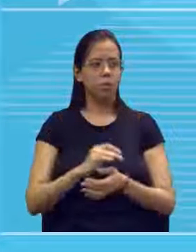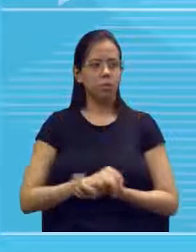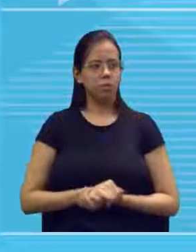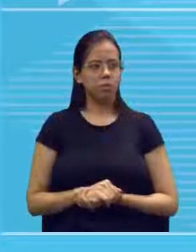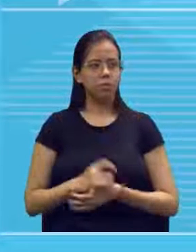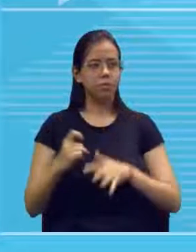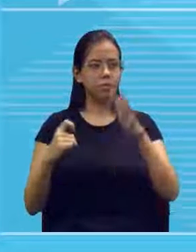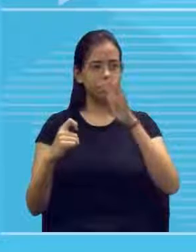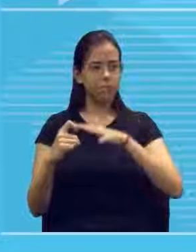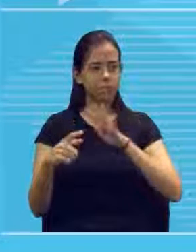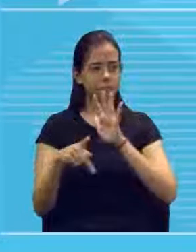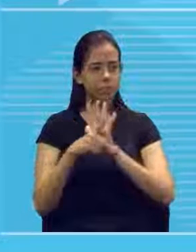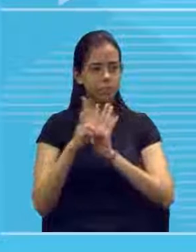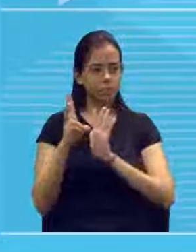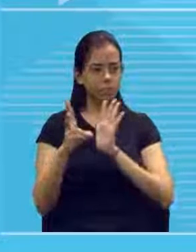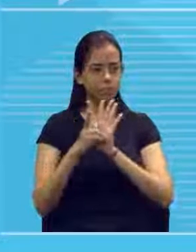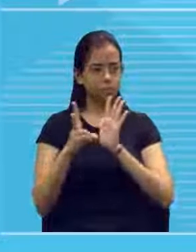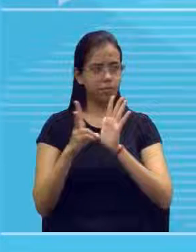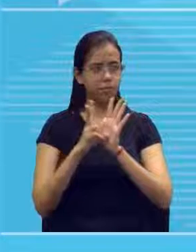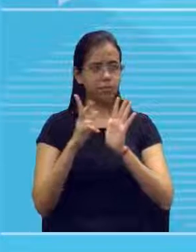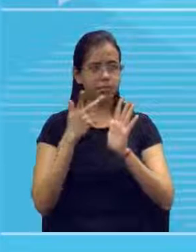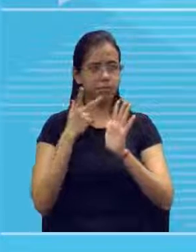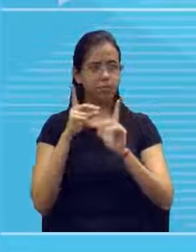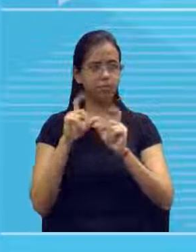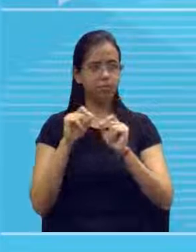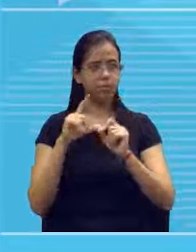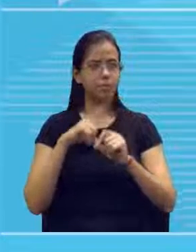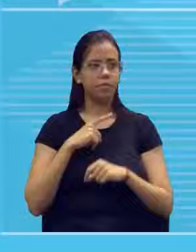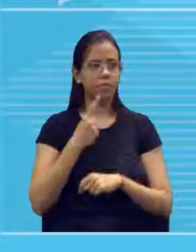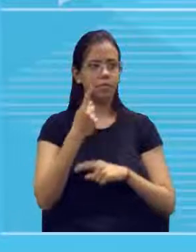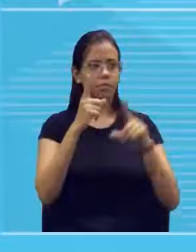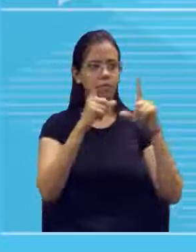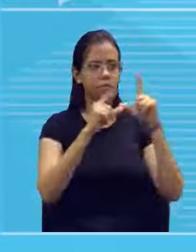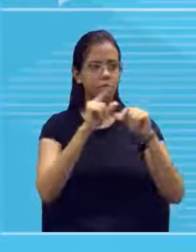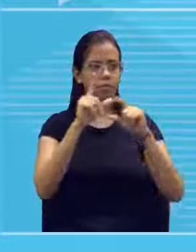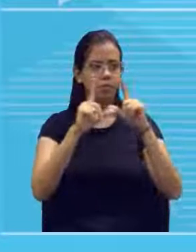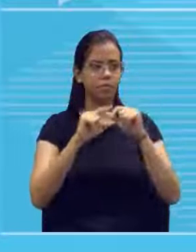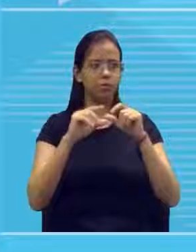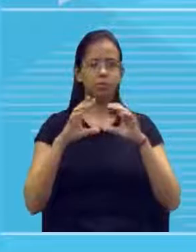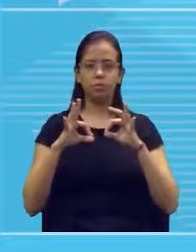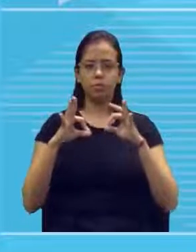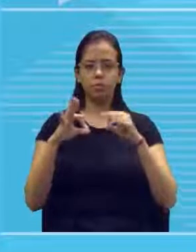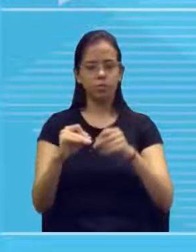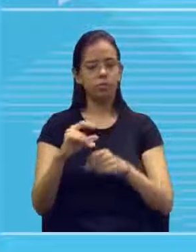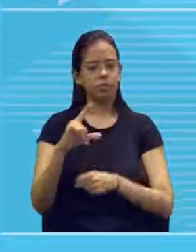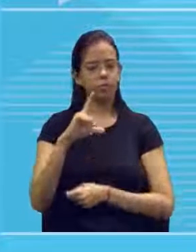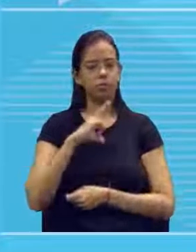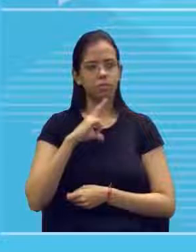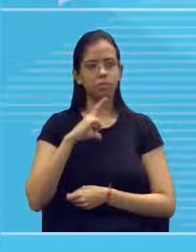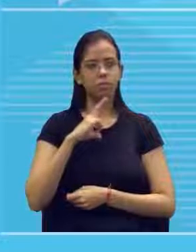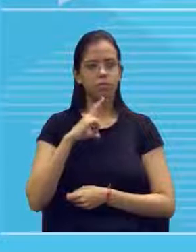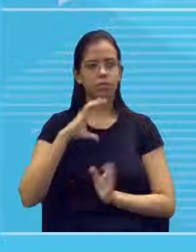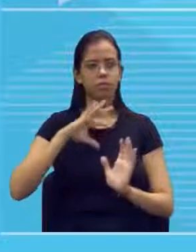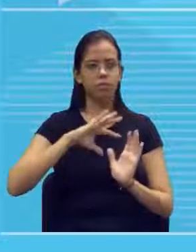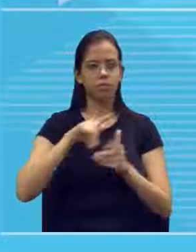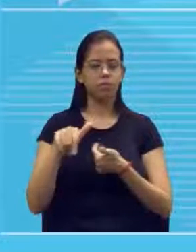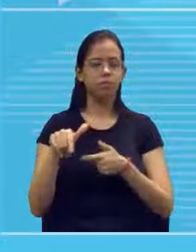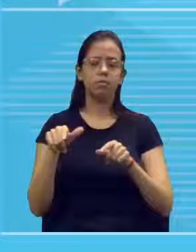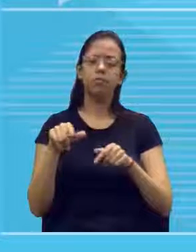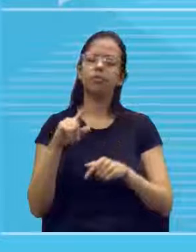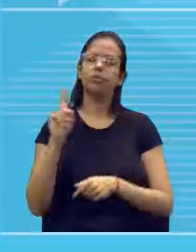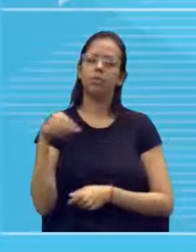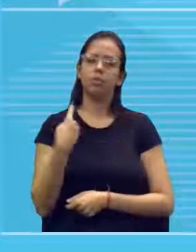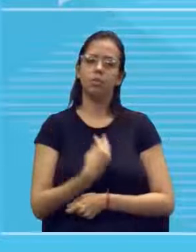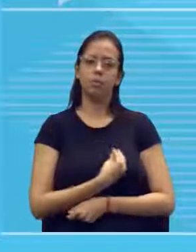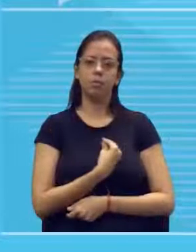todo para a mitologia indígena há um correspondente e Celeste para tudo que há na terra